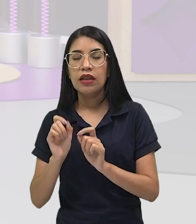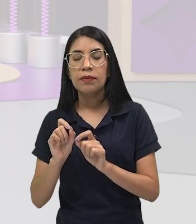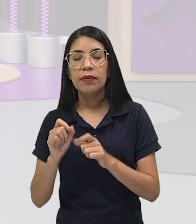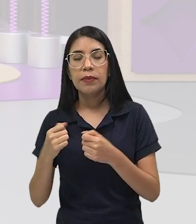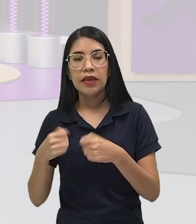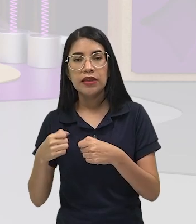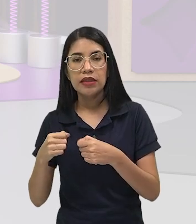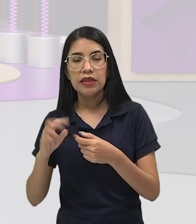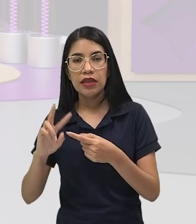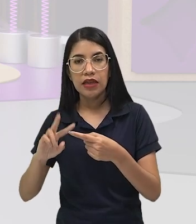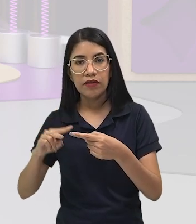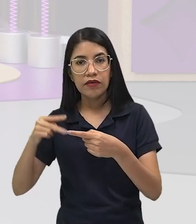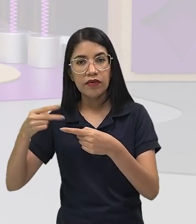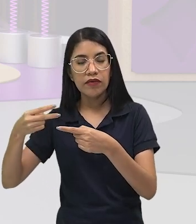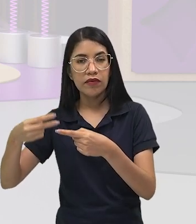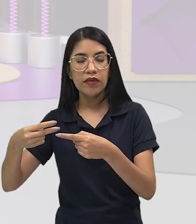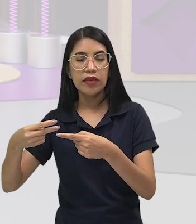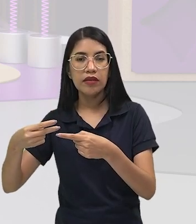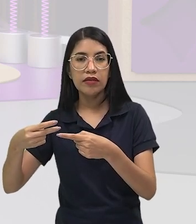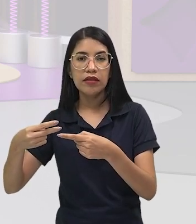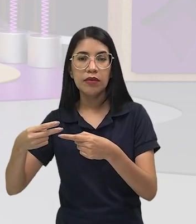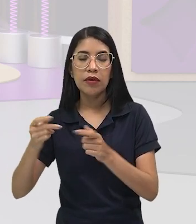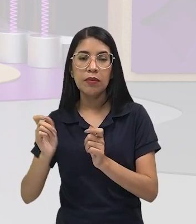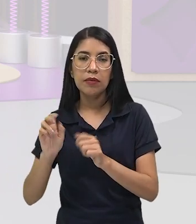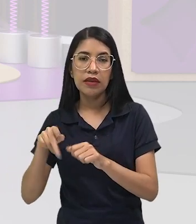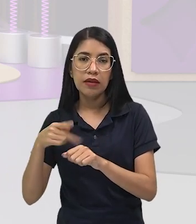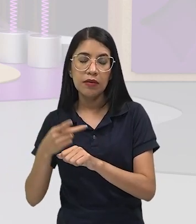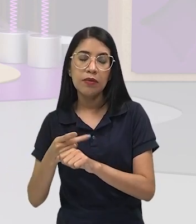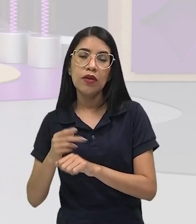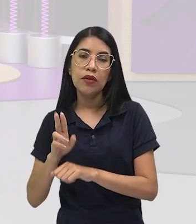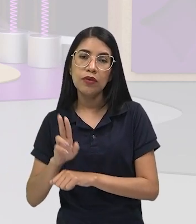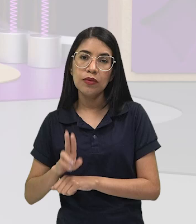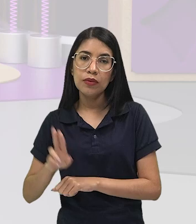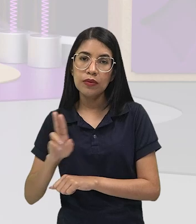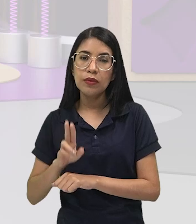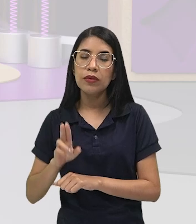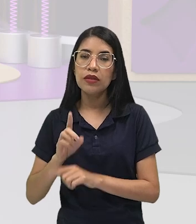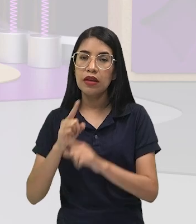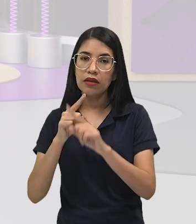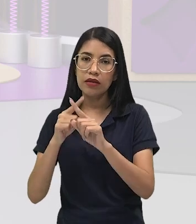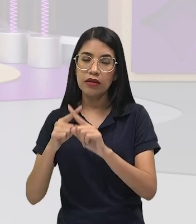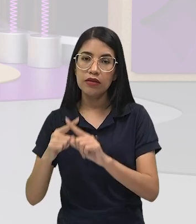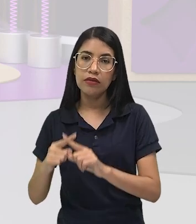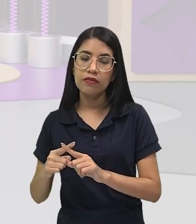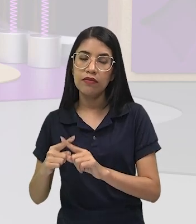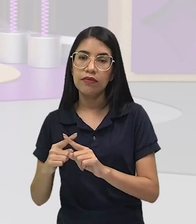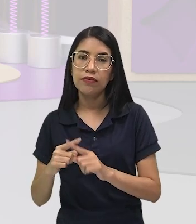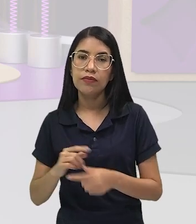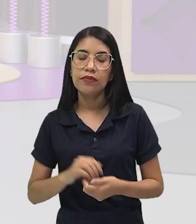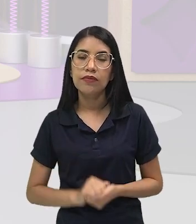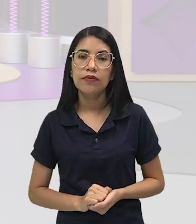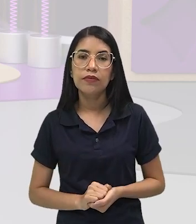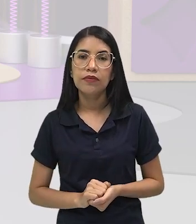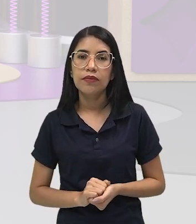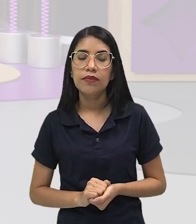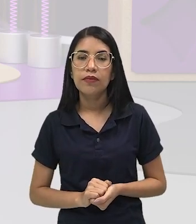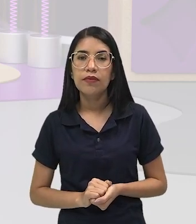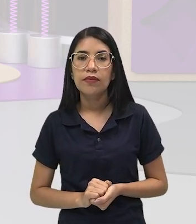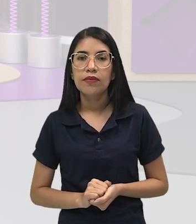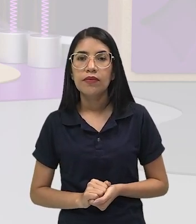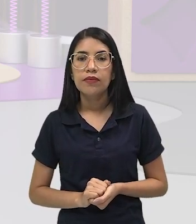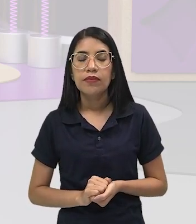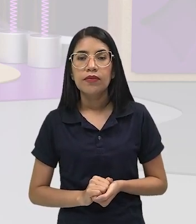que inverter uma delas para depois, então, você aplicar a regra